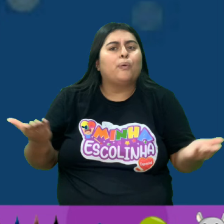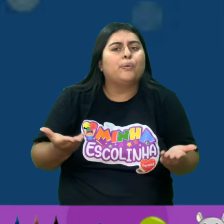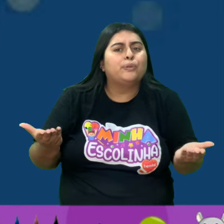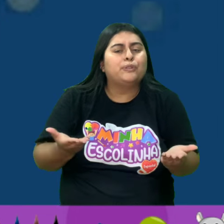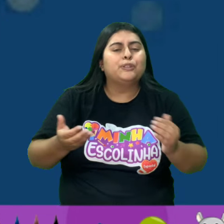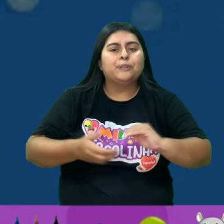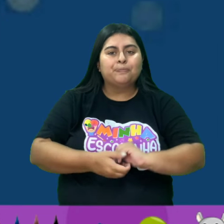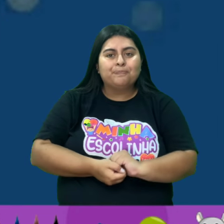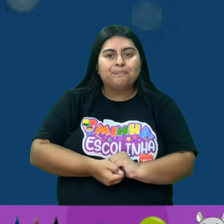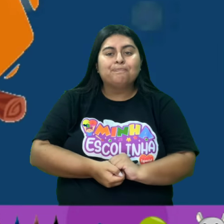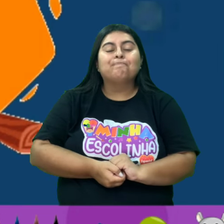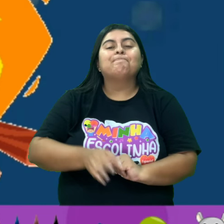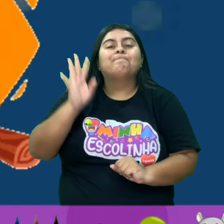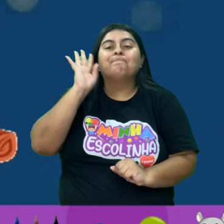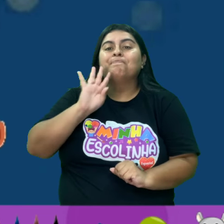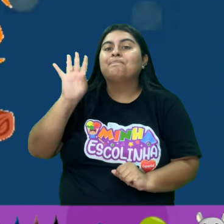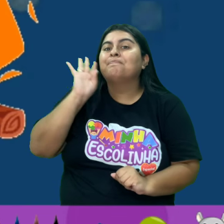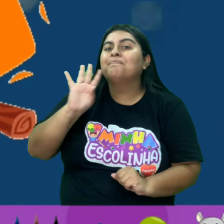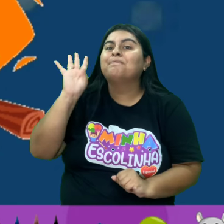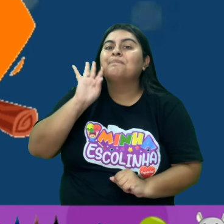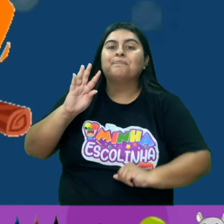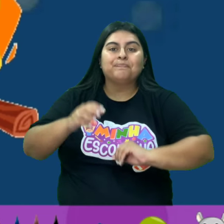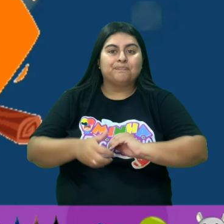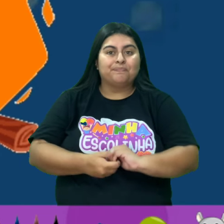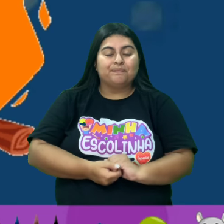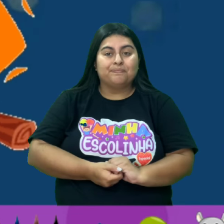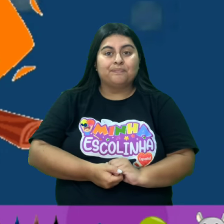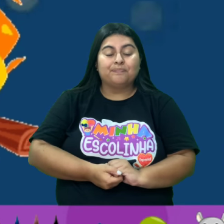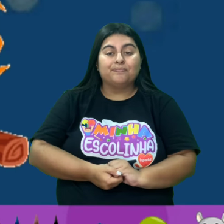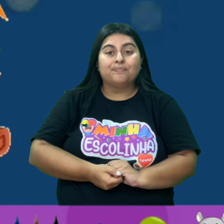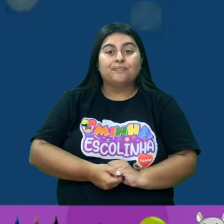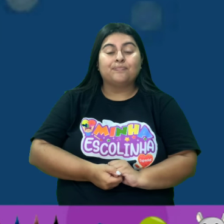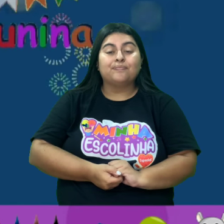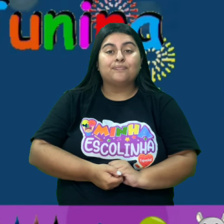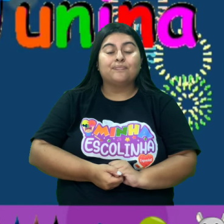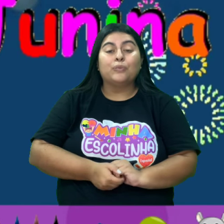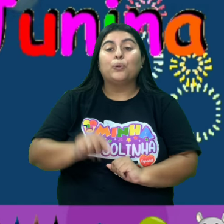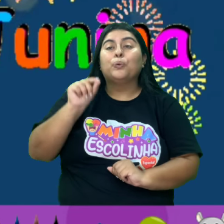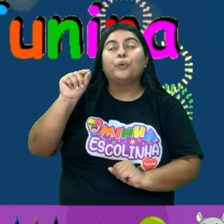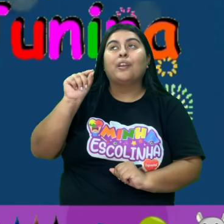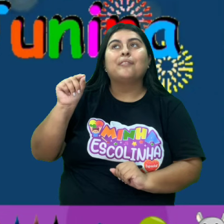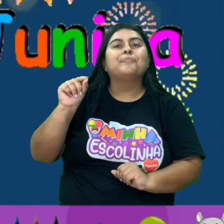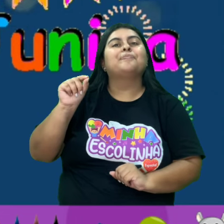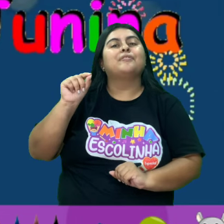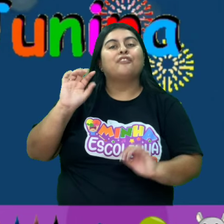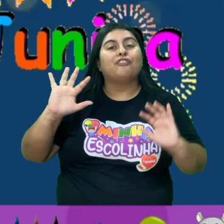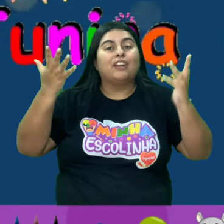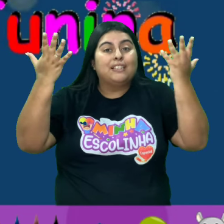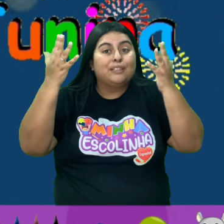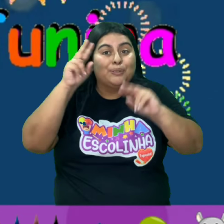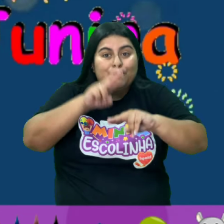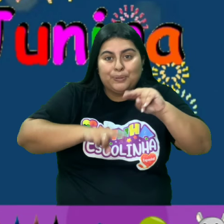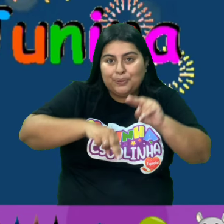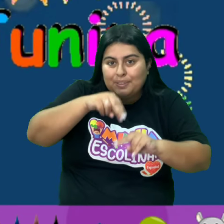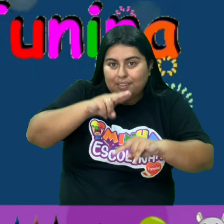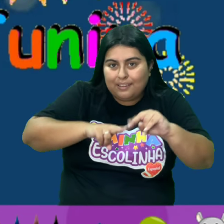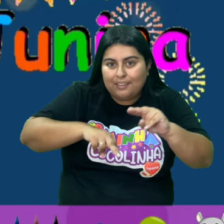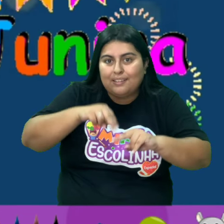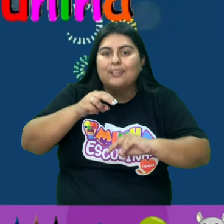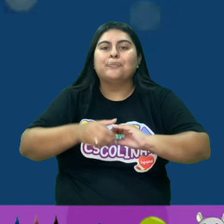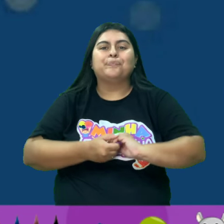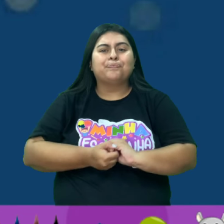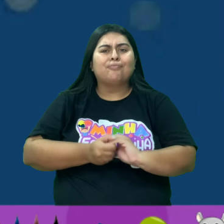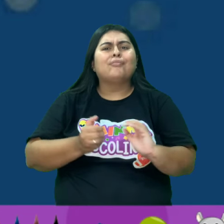hoje? Ela é muito legal! A Festa Junina! Isso